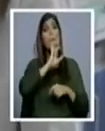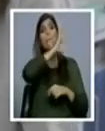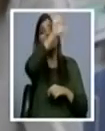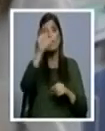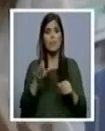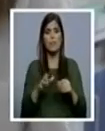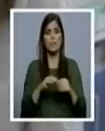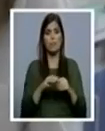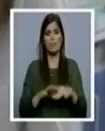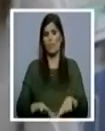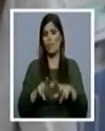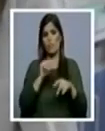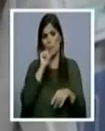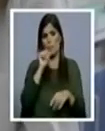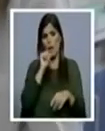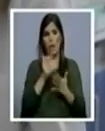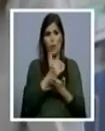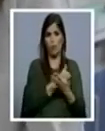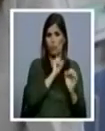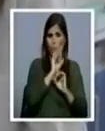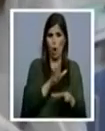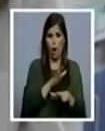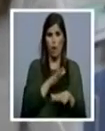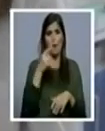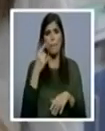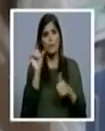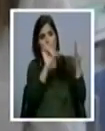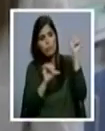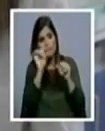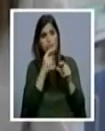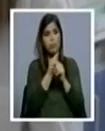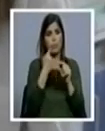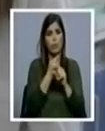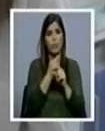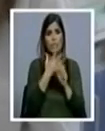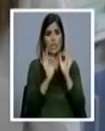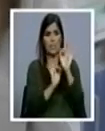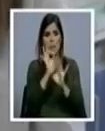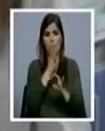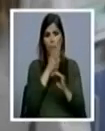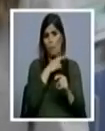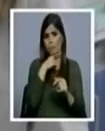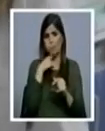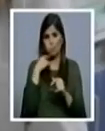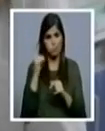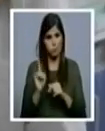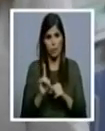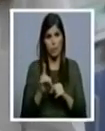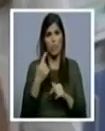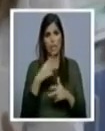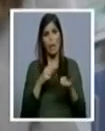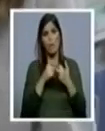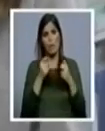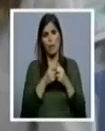países subdesenvolvidos que não têm recursos para aplicar em métodos mais refinados para os tratamentos de águas e que já têm